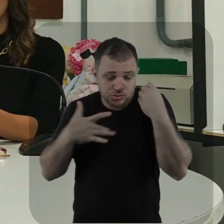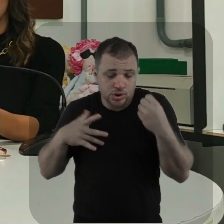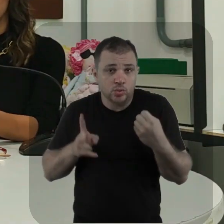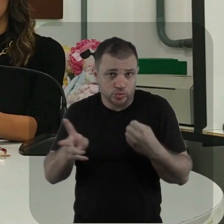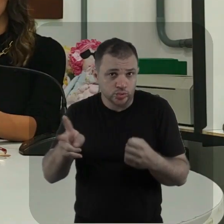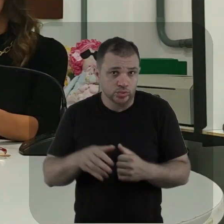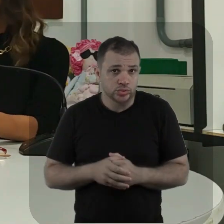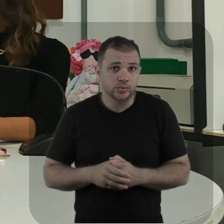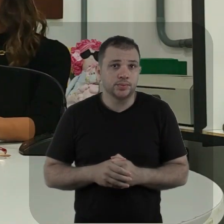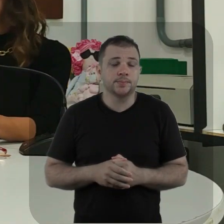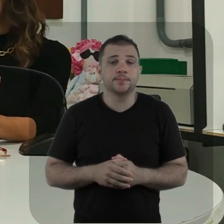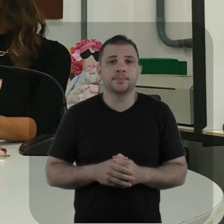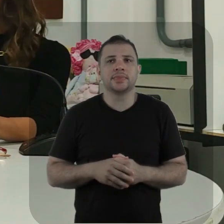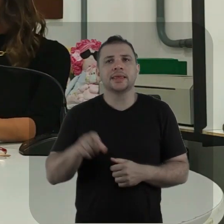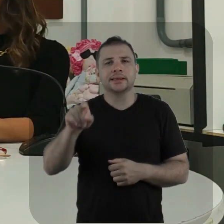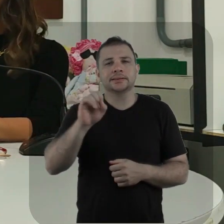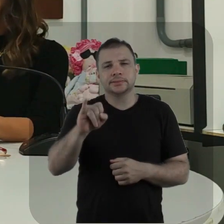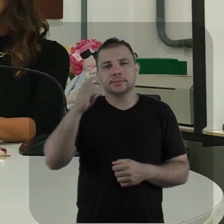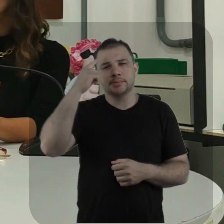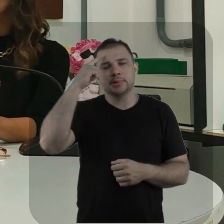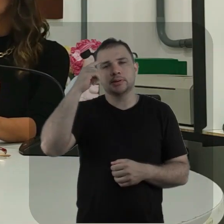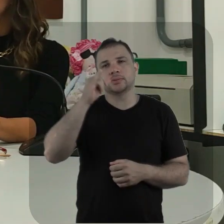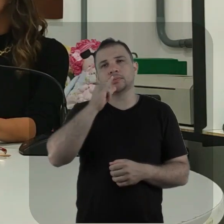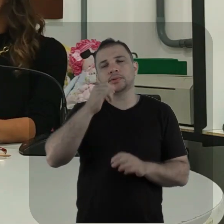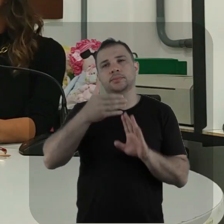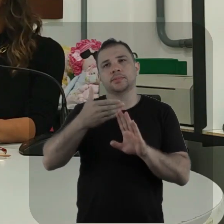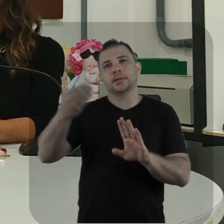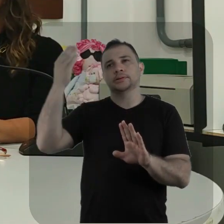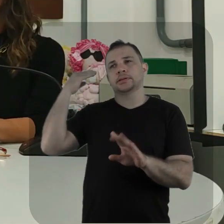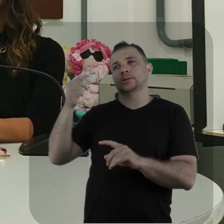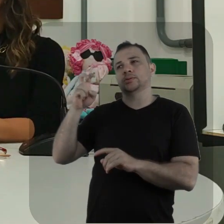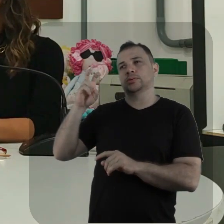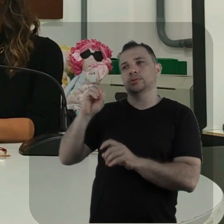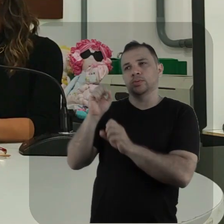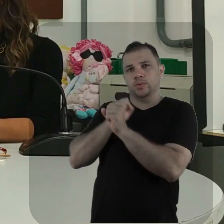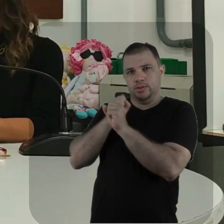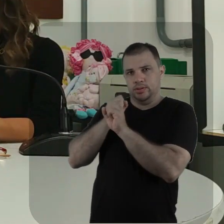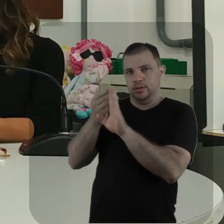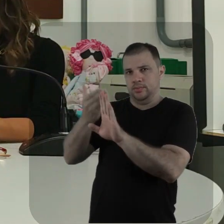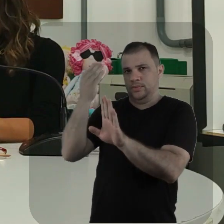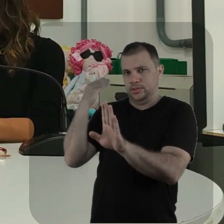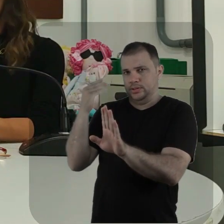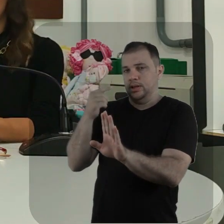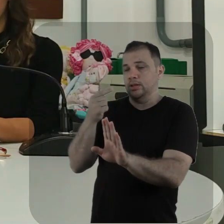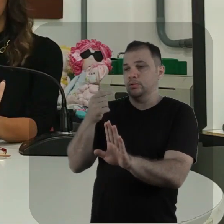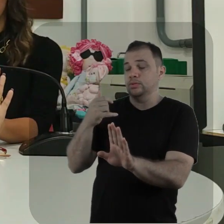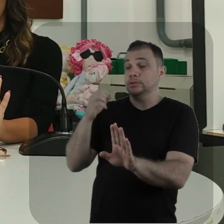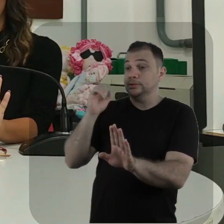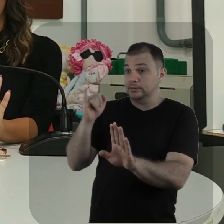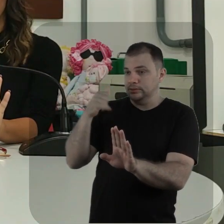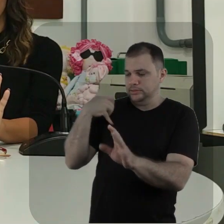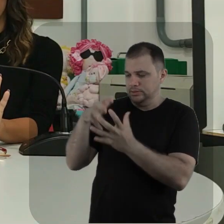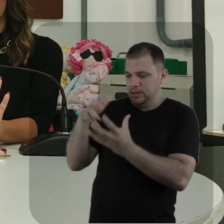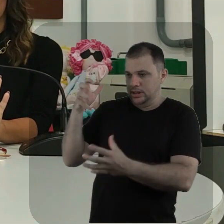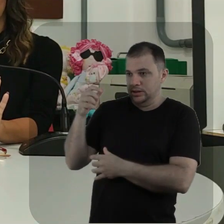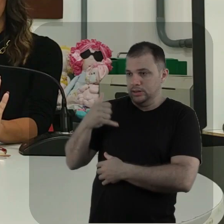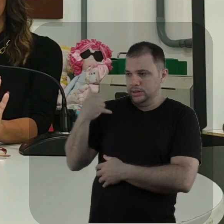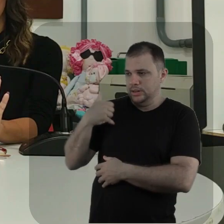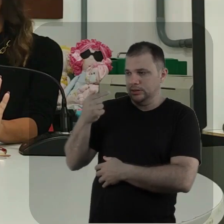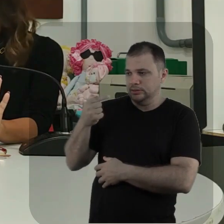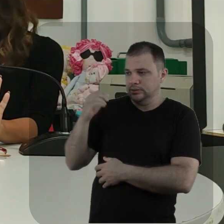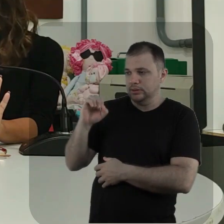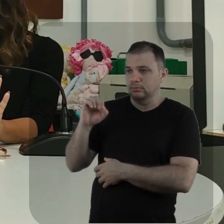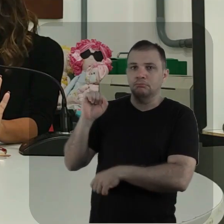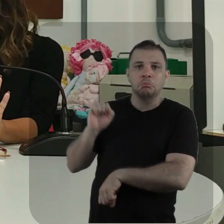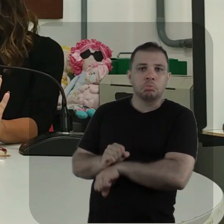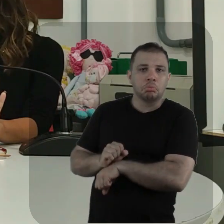dia você sim, encontra pessoas. Se a gente pensar em 50 anos atrás, um indivíduo de 70 anos, ele era completamente